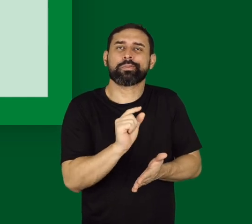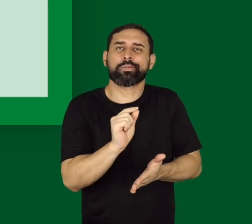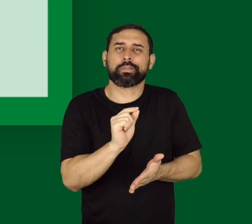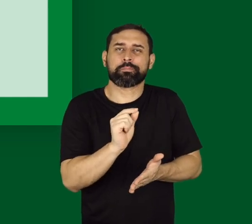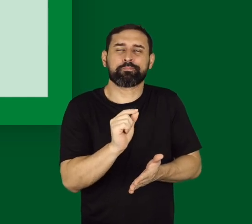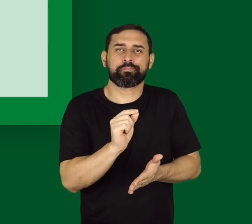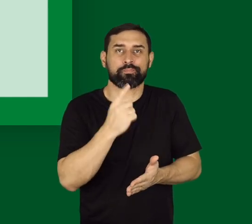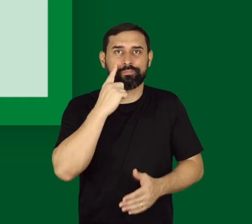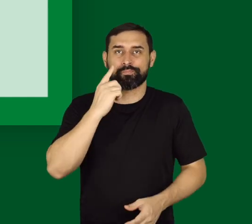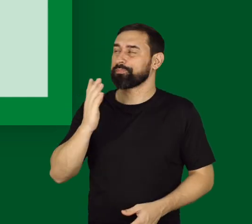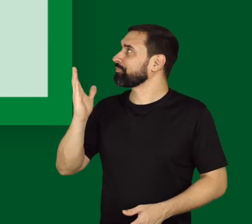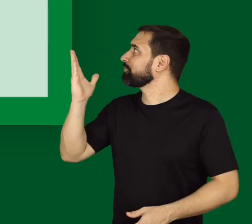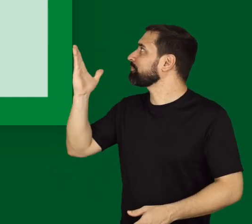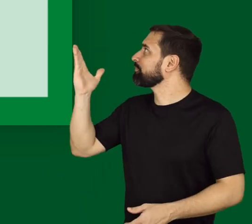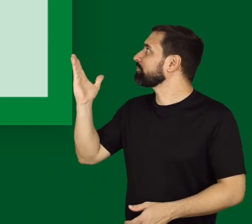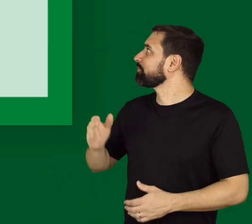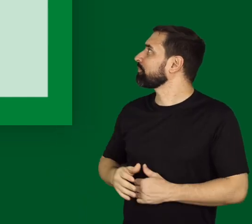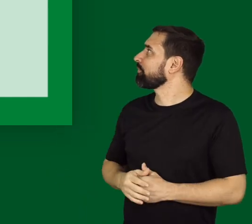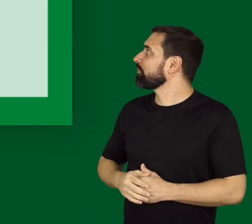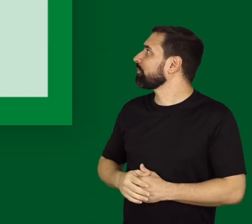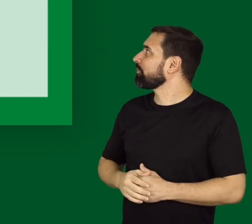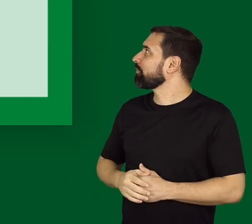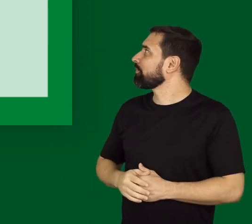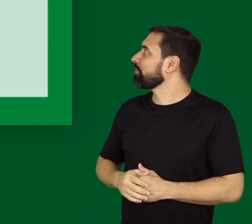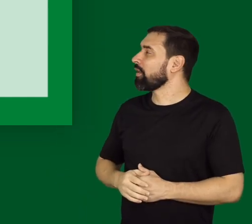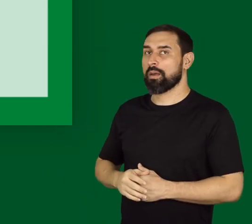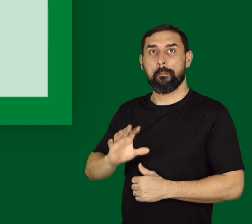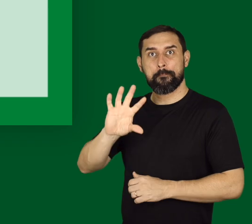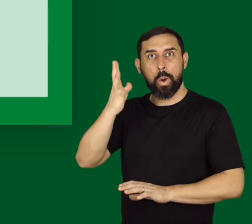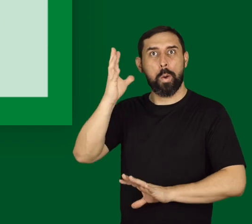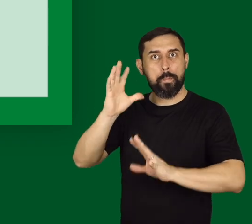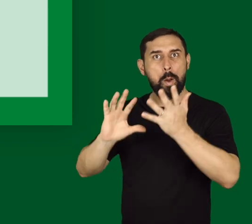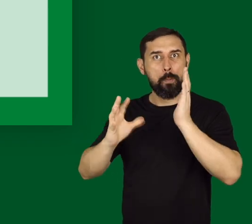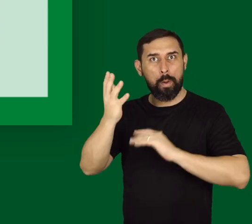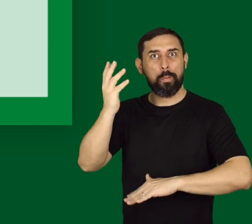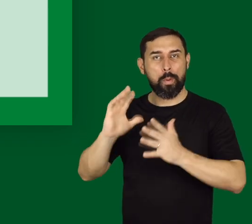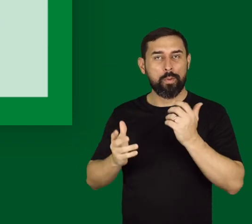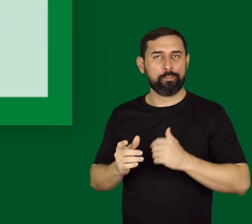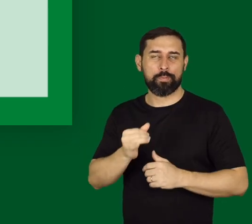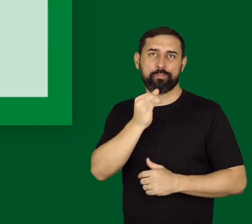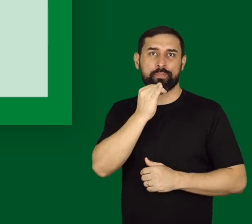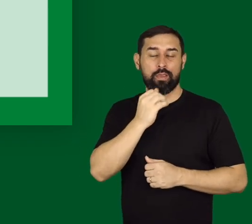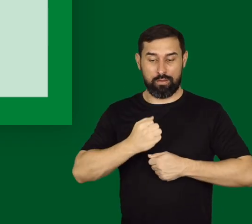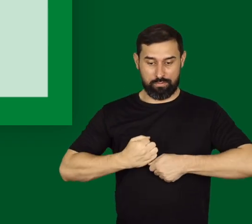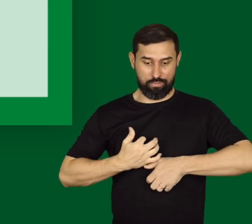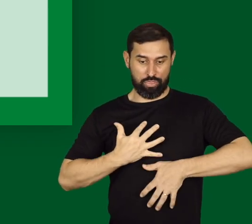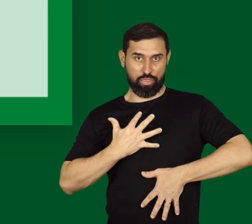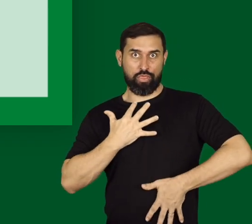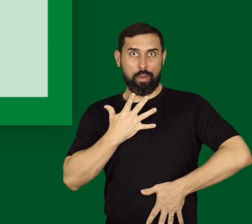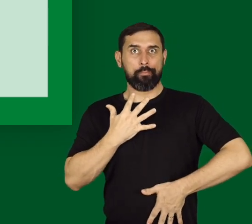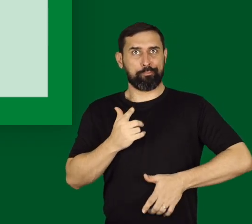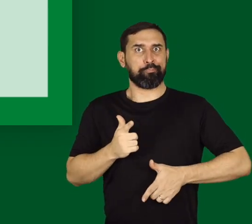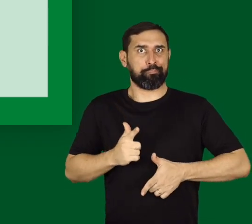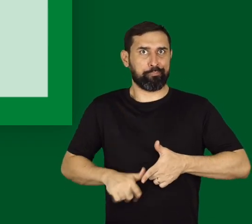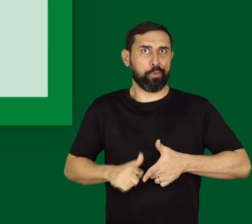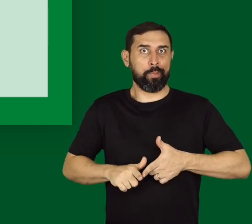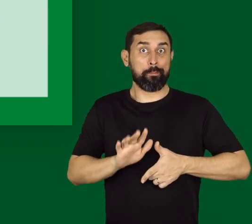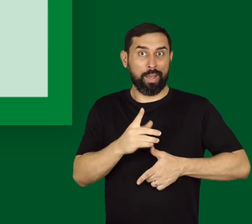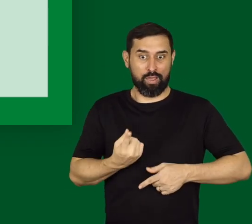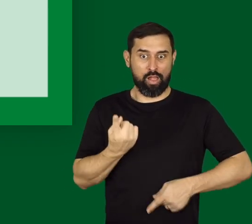choque vasodilatado, o choque quente, o que é que acontece? Então, esses são os eventos que acontecem. Você tem